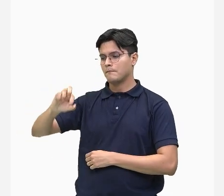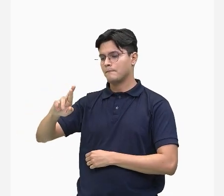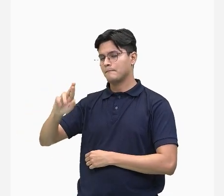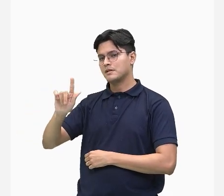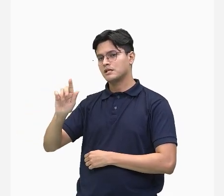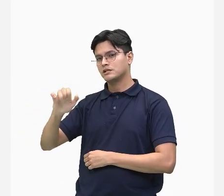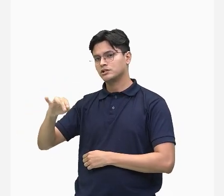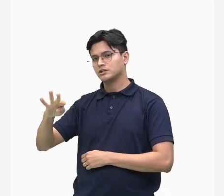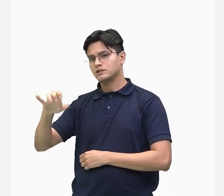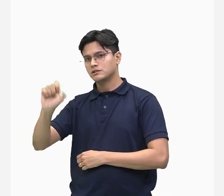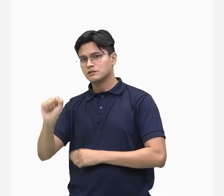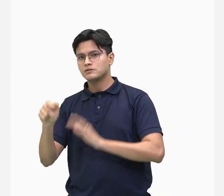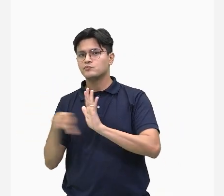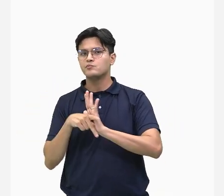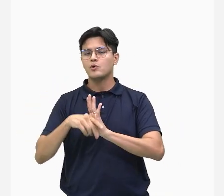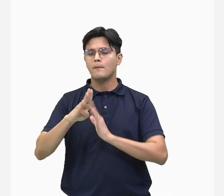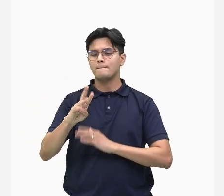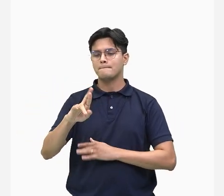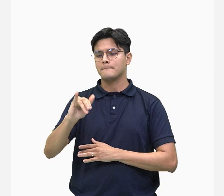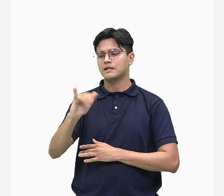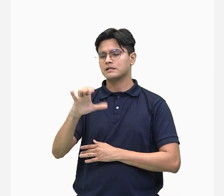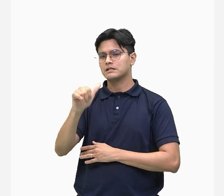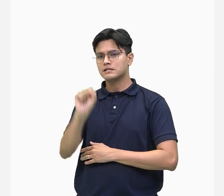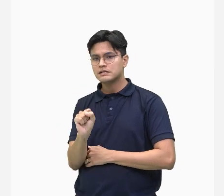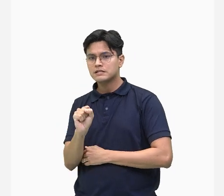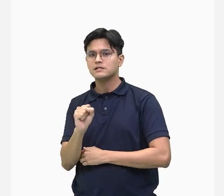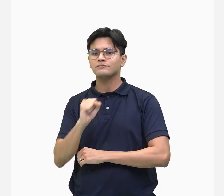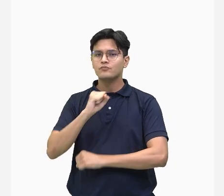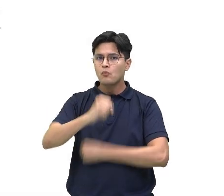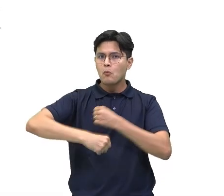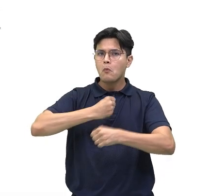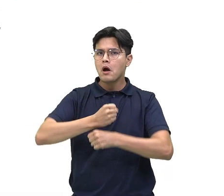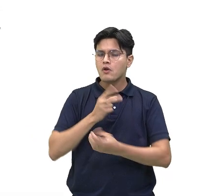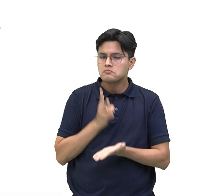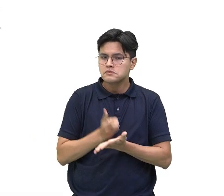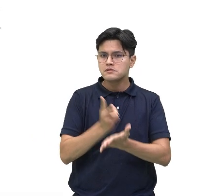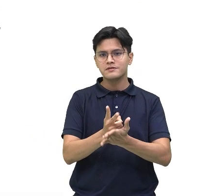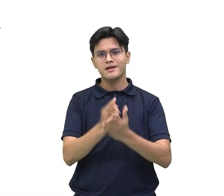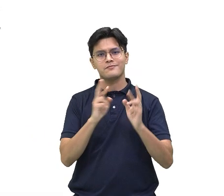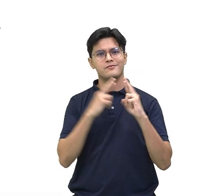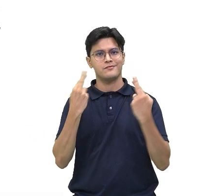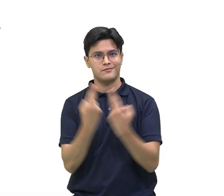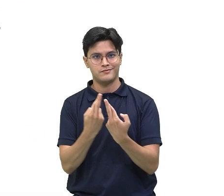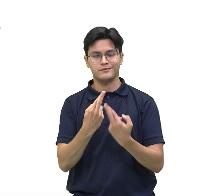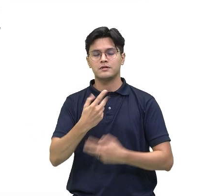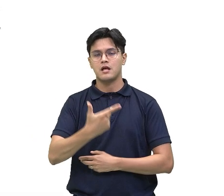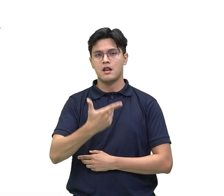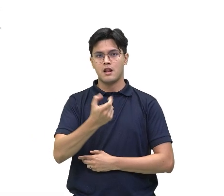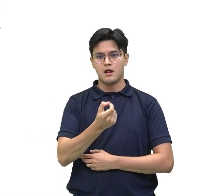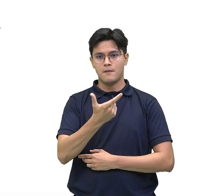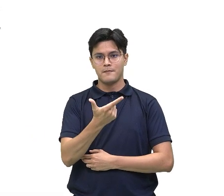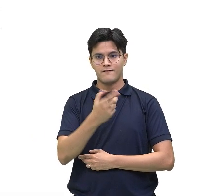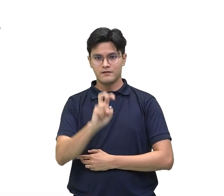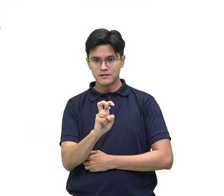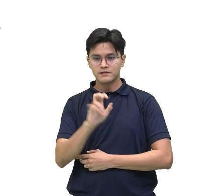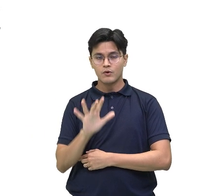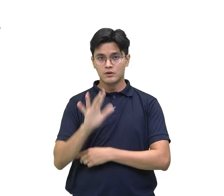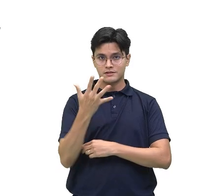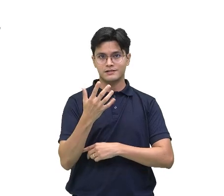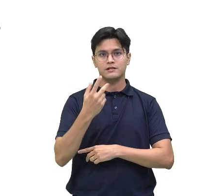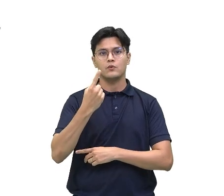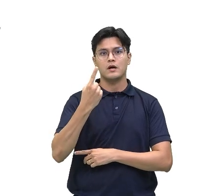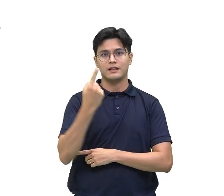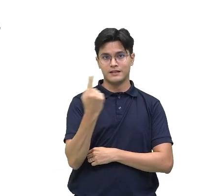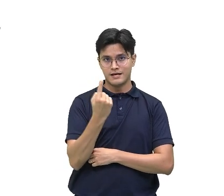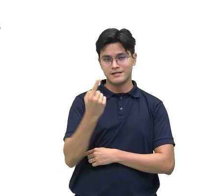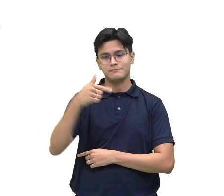se reunir ali anualmente. Em 2025, ocorreu a 17ª reunião de